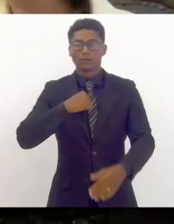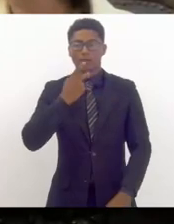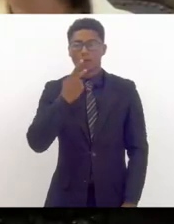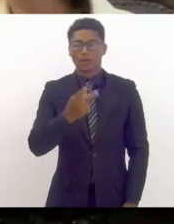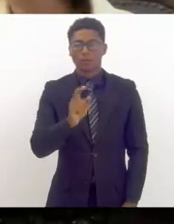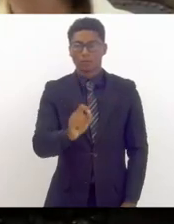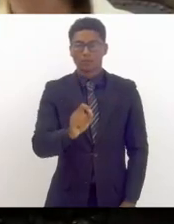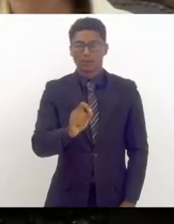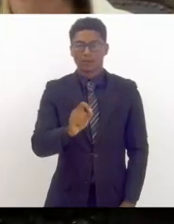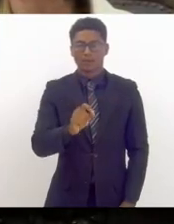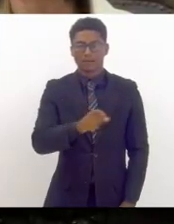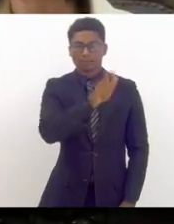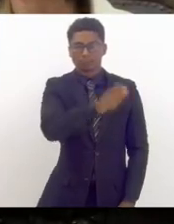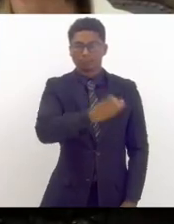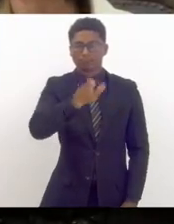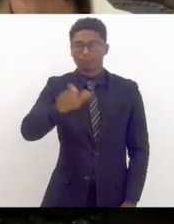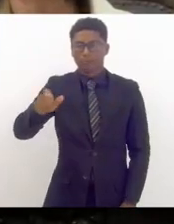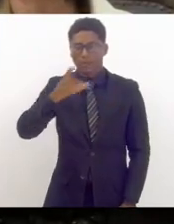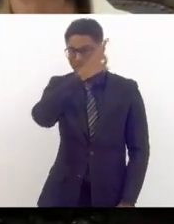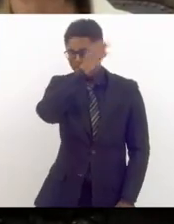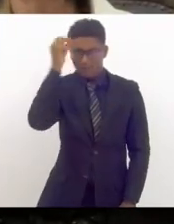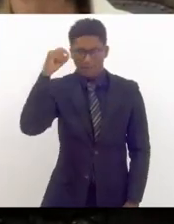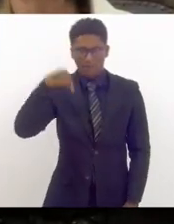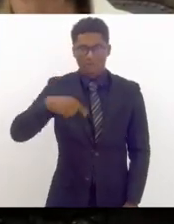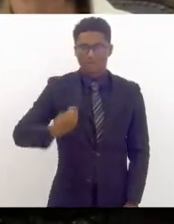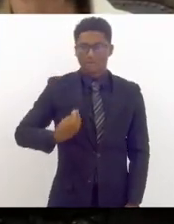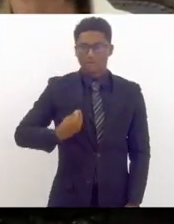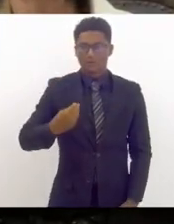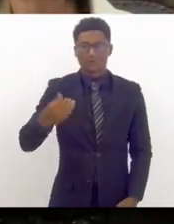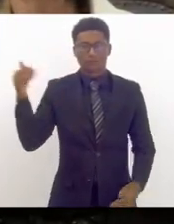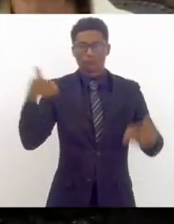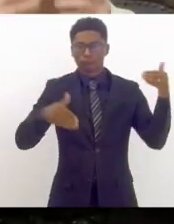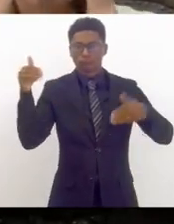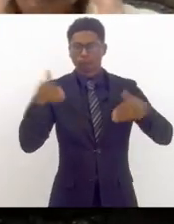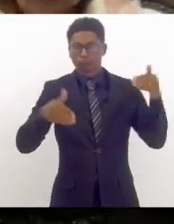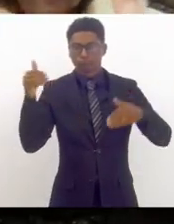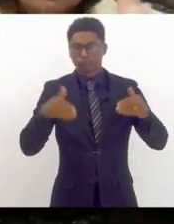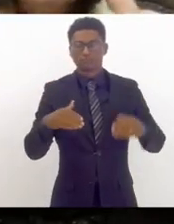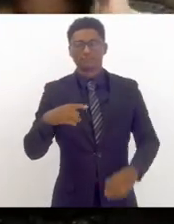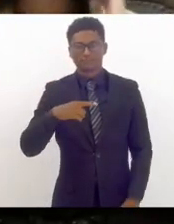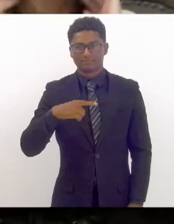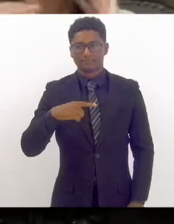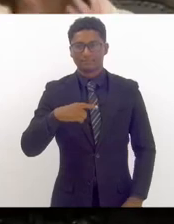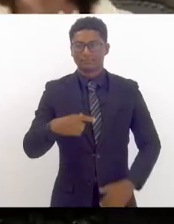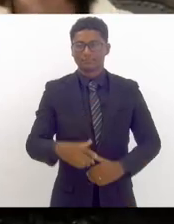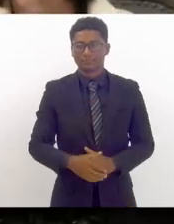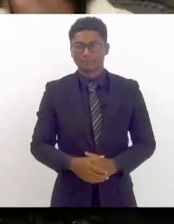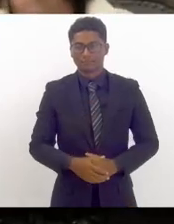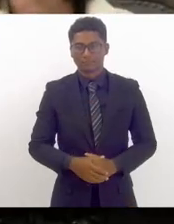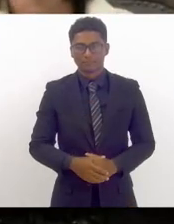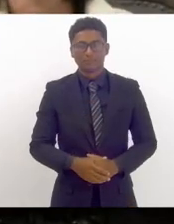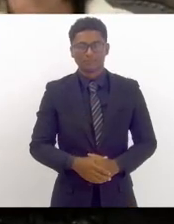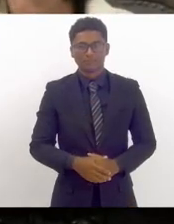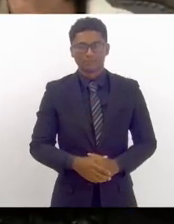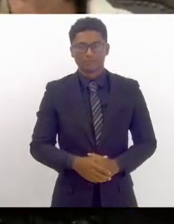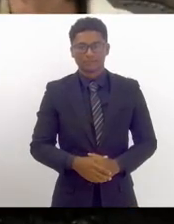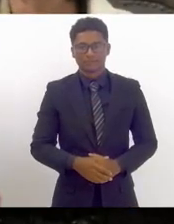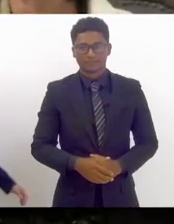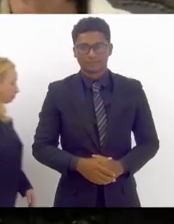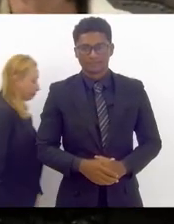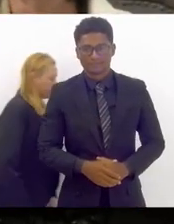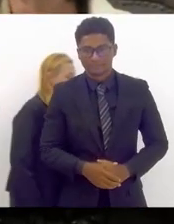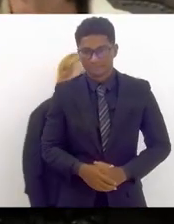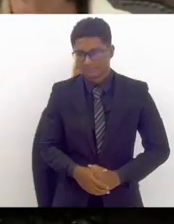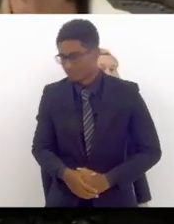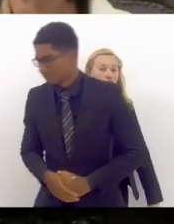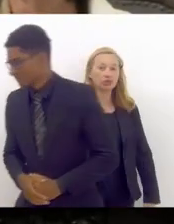prefeitos estão presentes aqui, não sei se são todos os que eu vou mencionar aqui. Dr. João